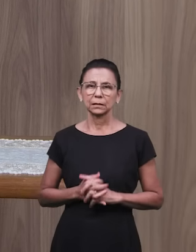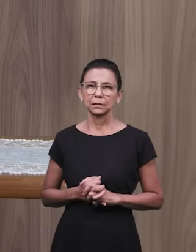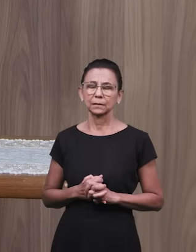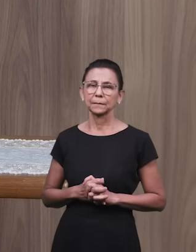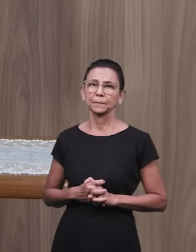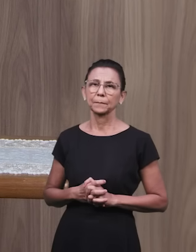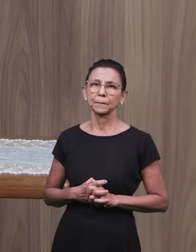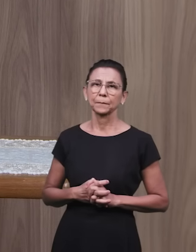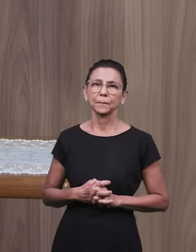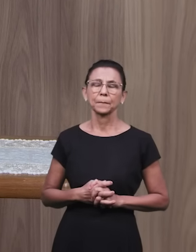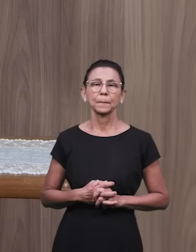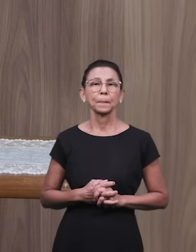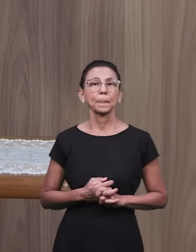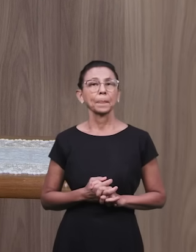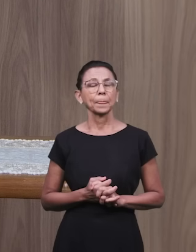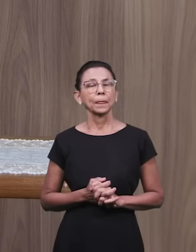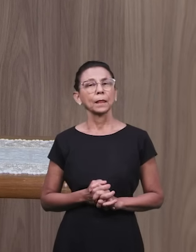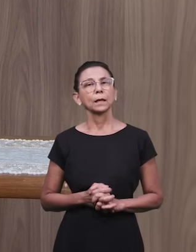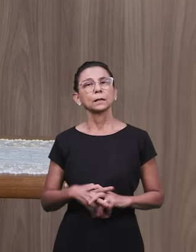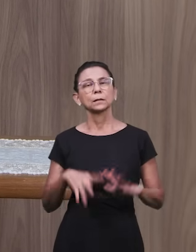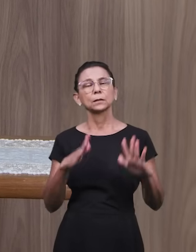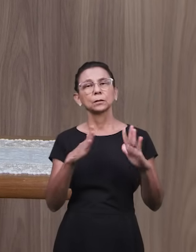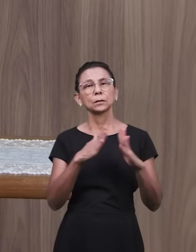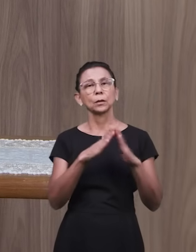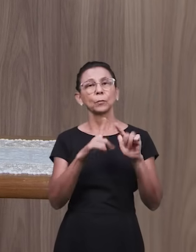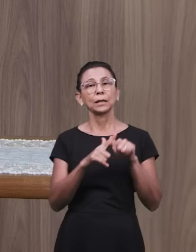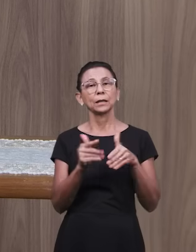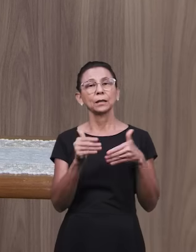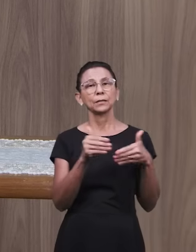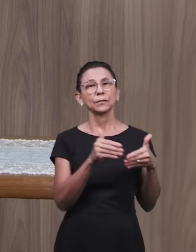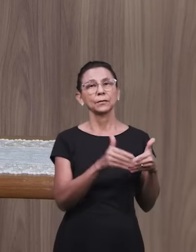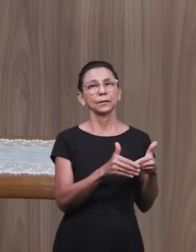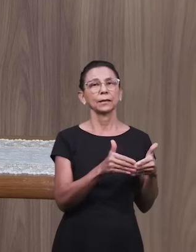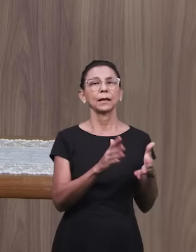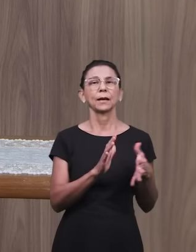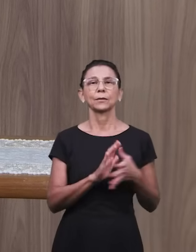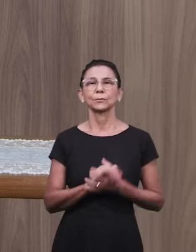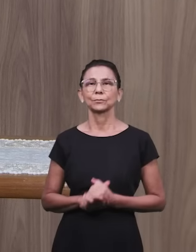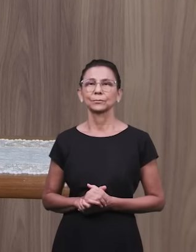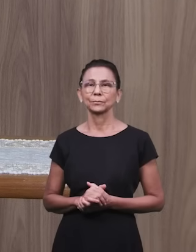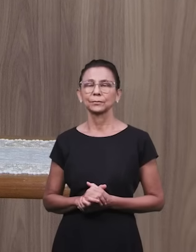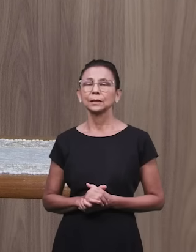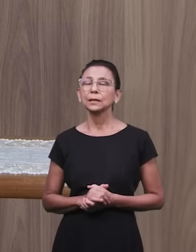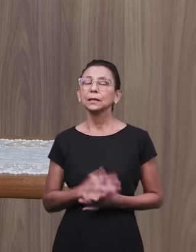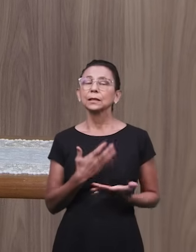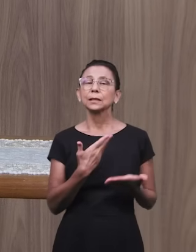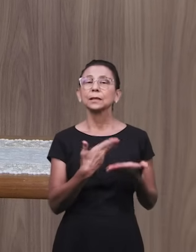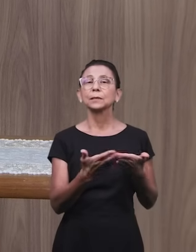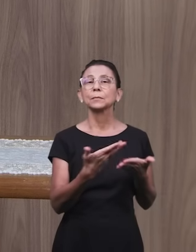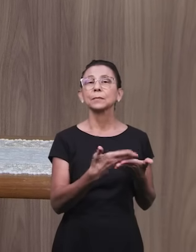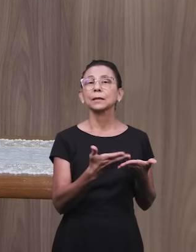Então, existe uma igreja louca que não soube